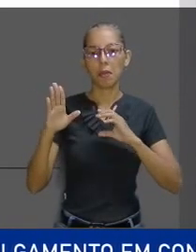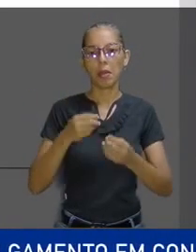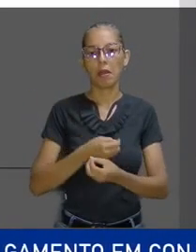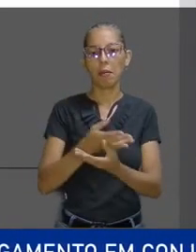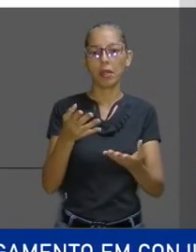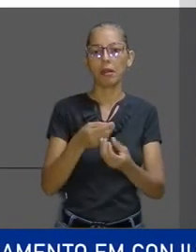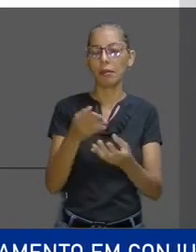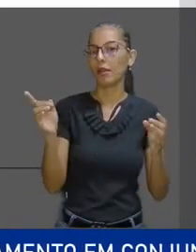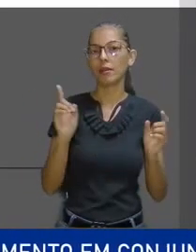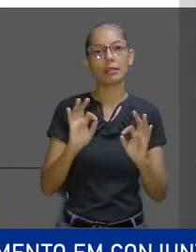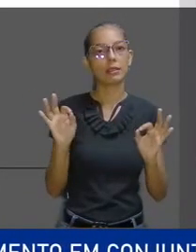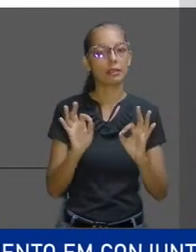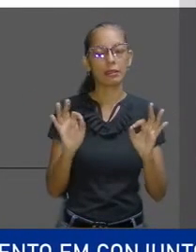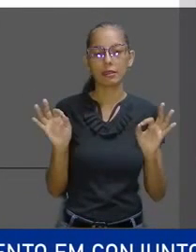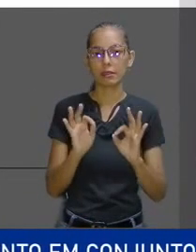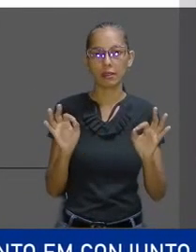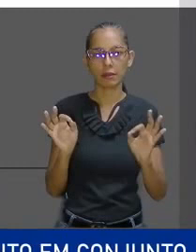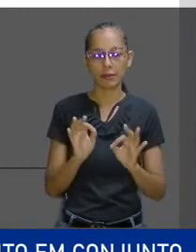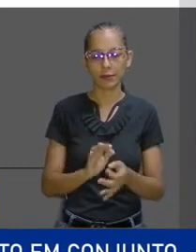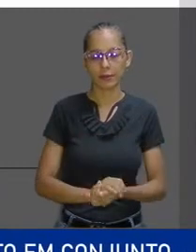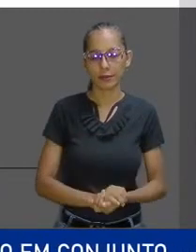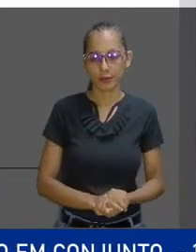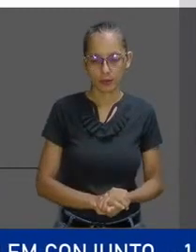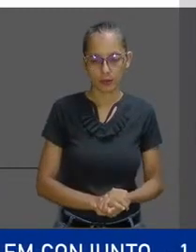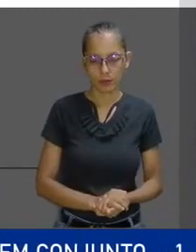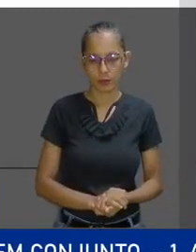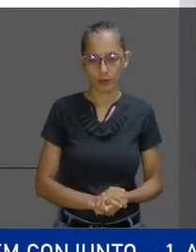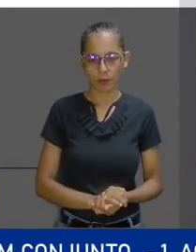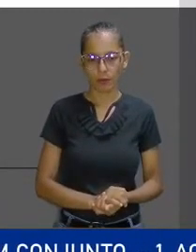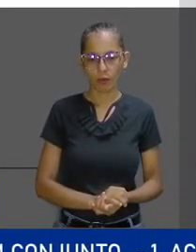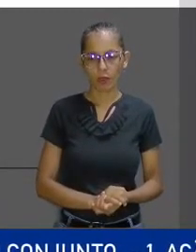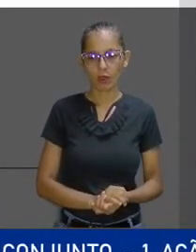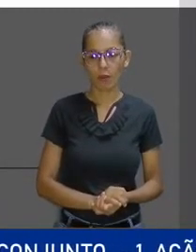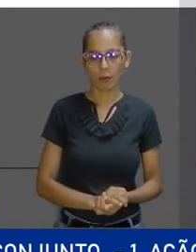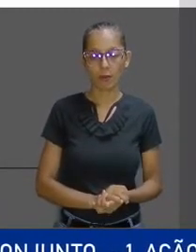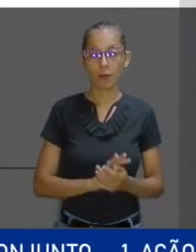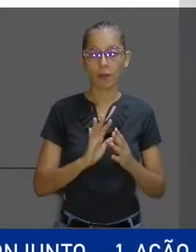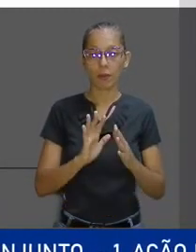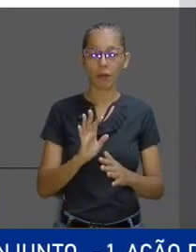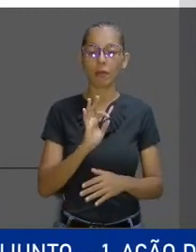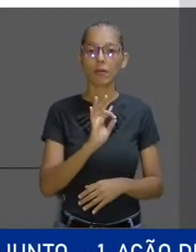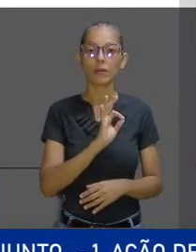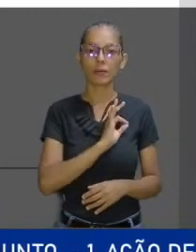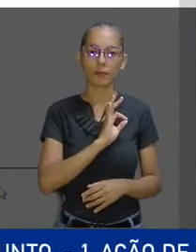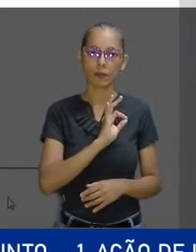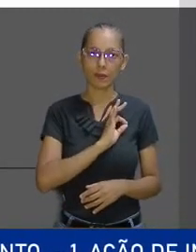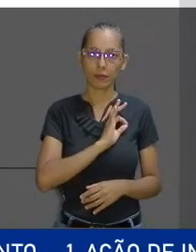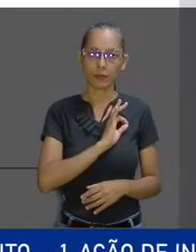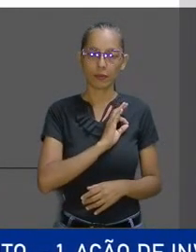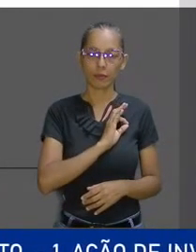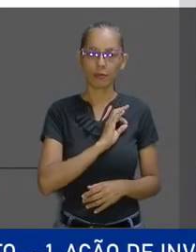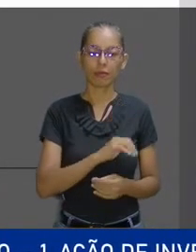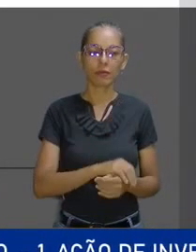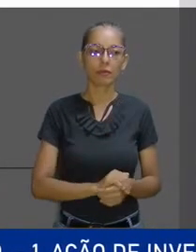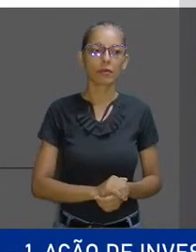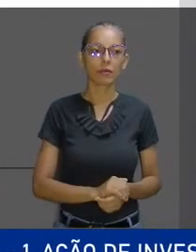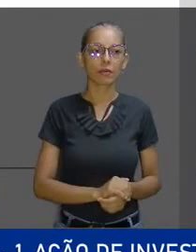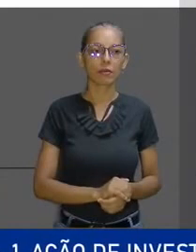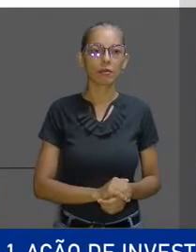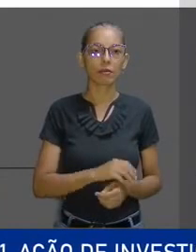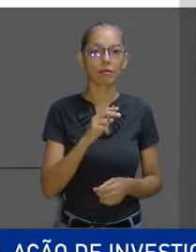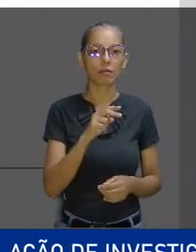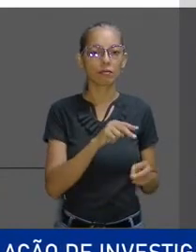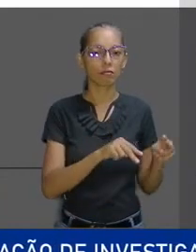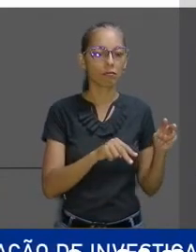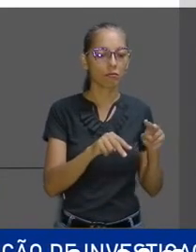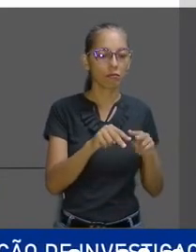Irlon Moraes, em depoimento prestado à autoridade policial na ocasião do flagrante, este destacou, em síntese, que trabalhava com